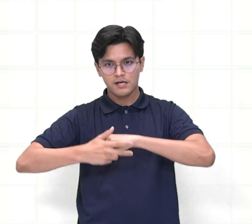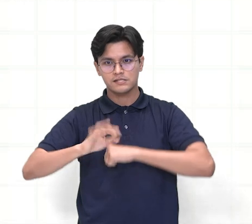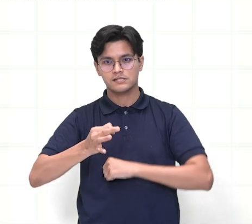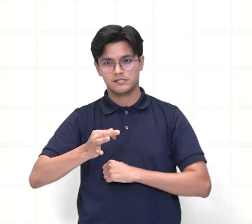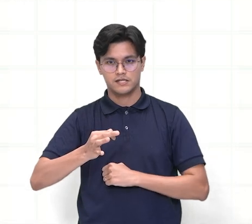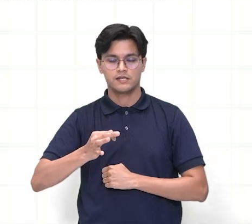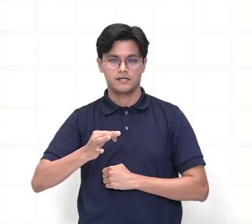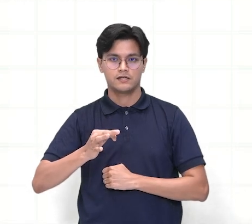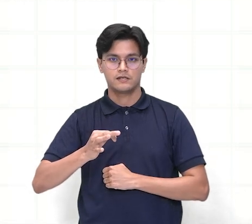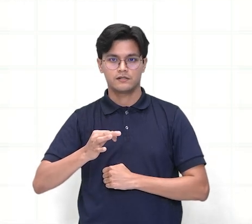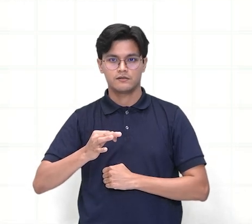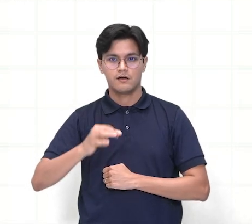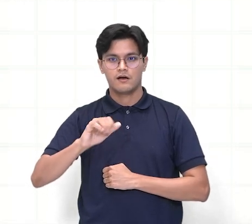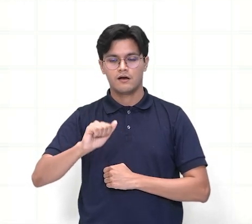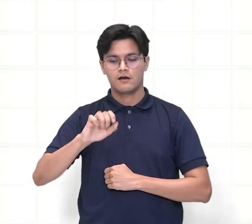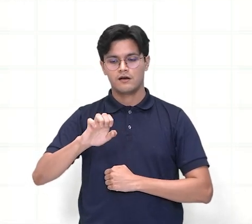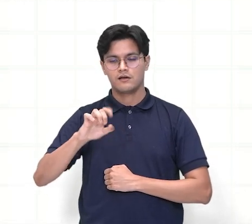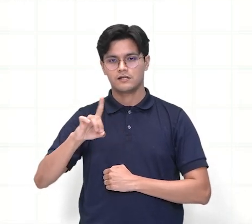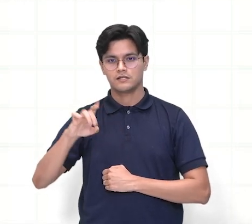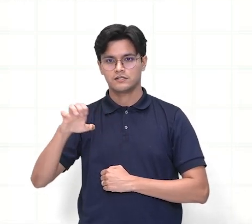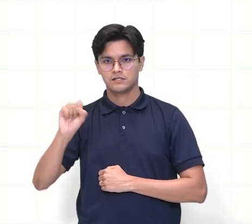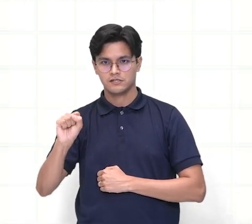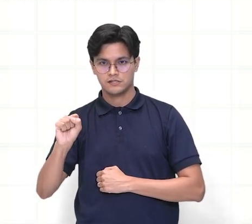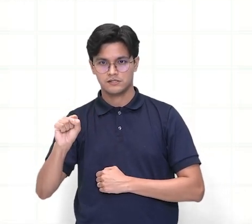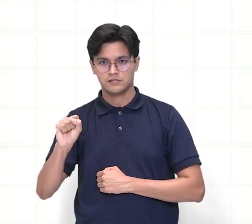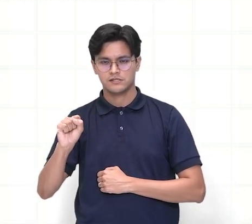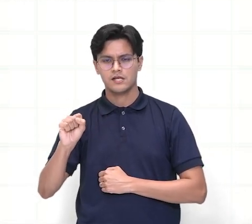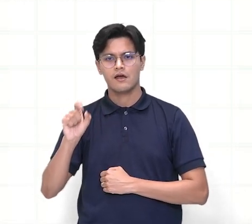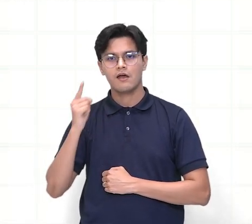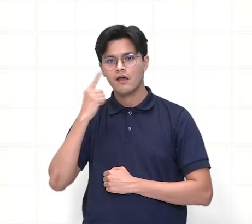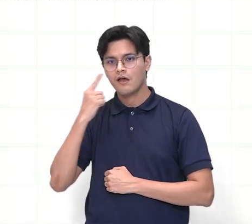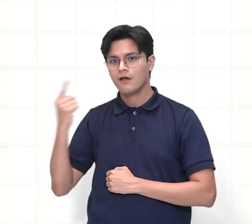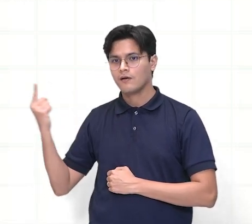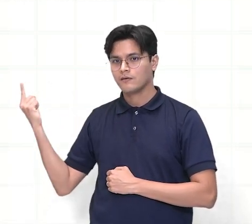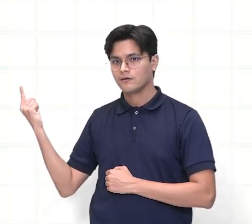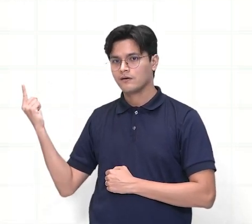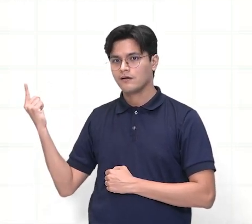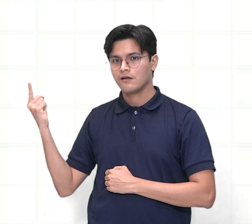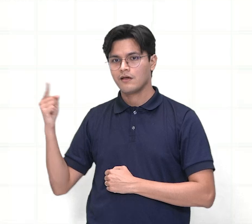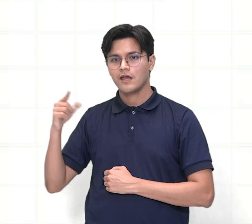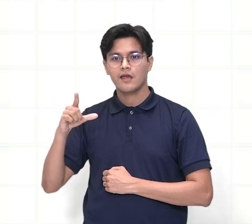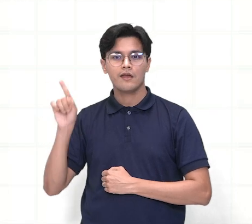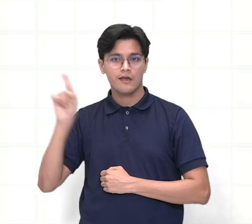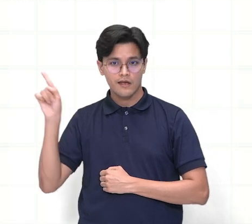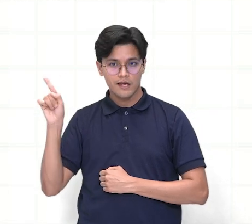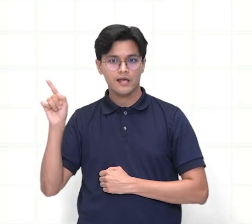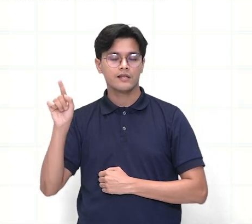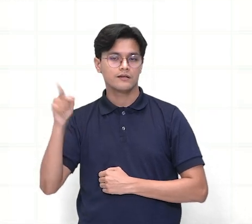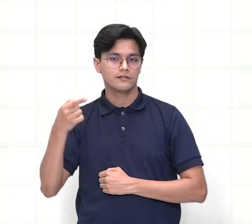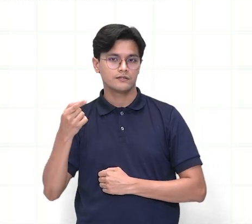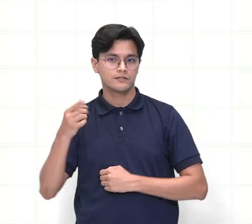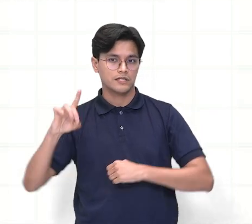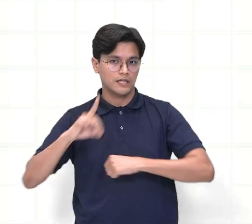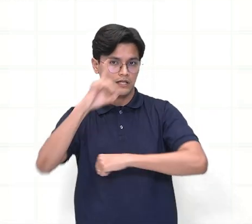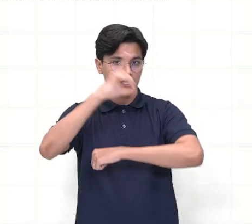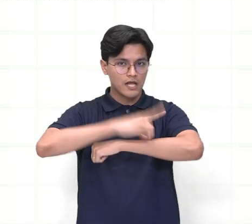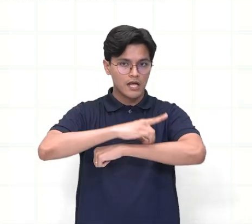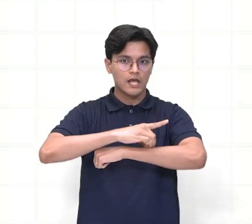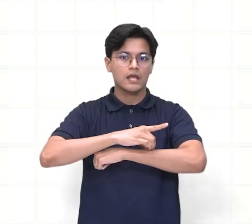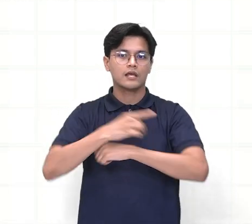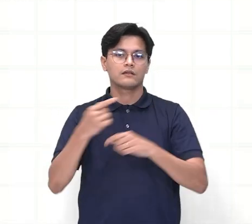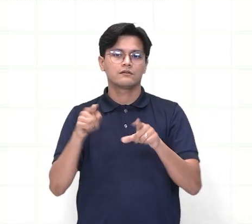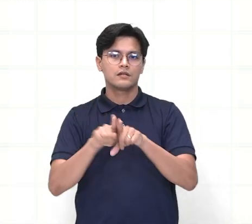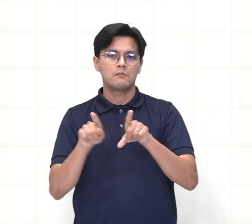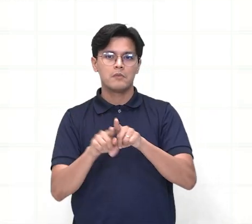que é o Aedes aegypti, ele transmite não só a dengue, ele transmite a dengue,